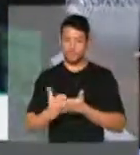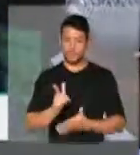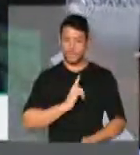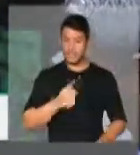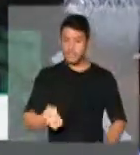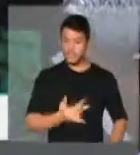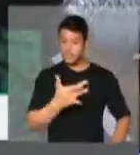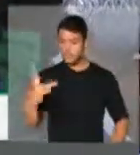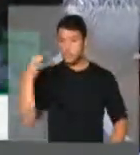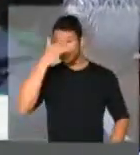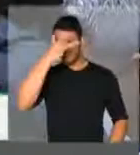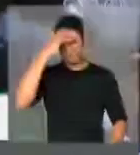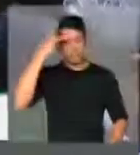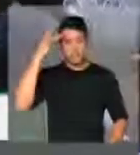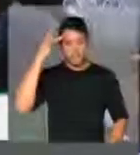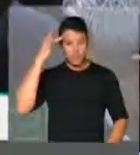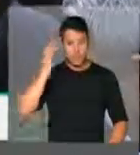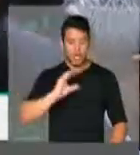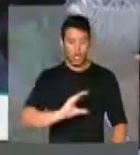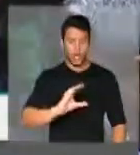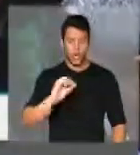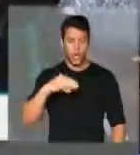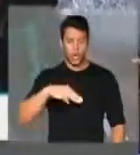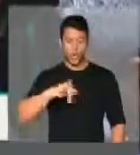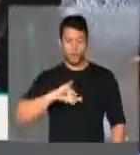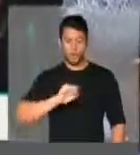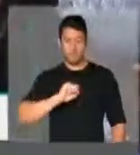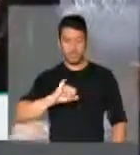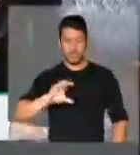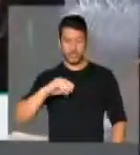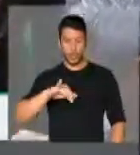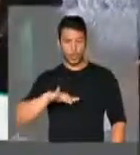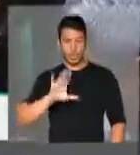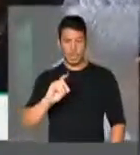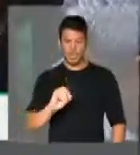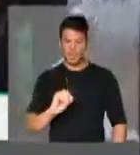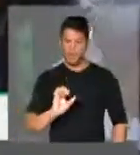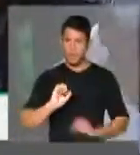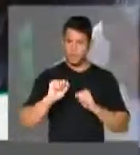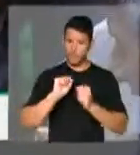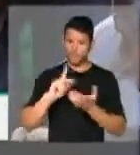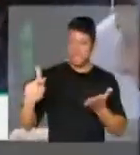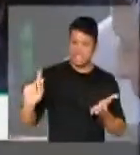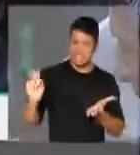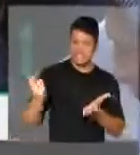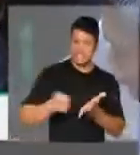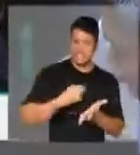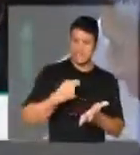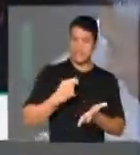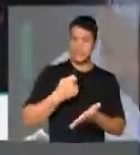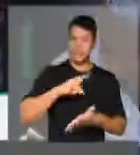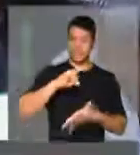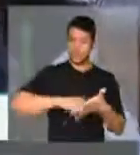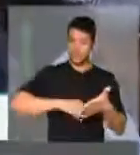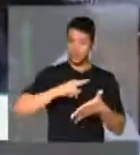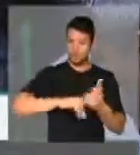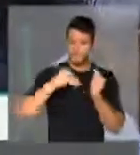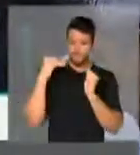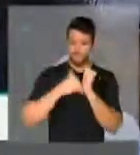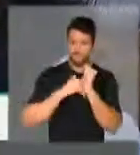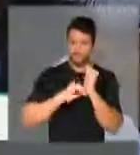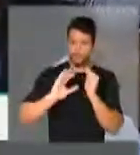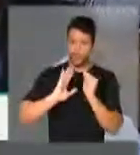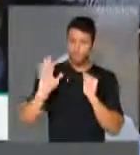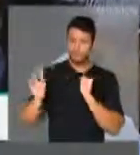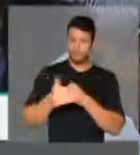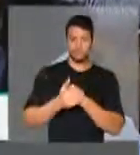cargos comissionados com subordinação política possam assinar atos secretos ou ultra-secretos